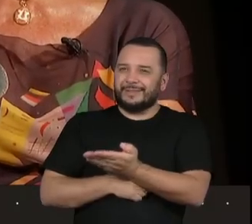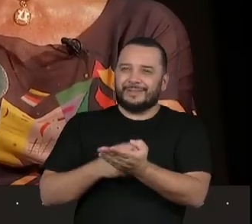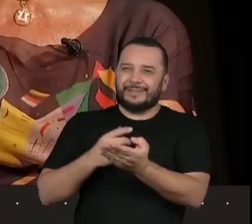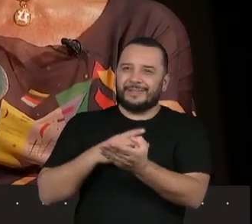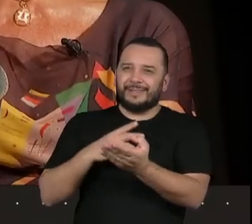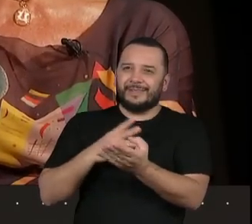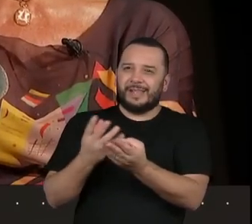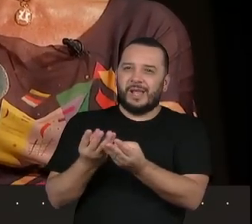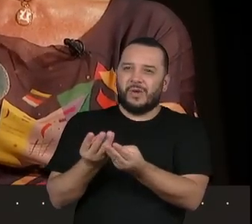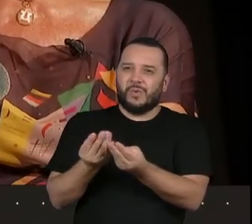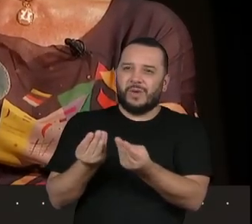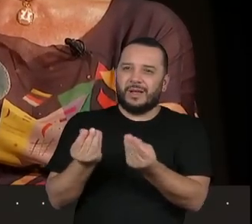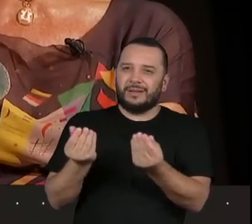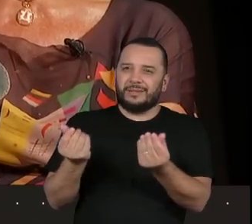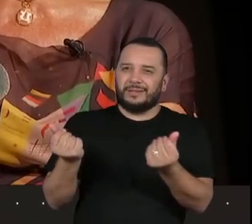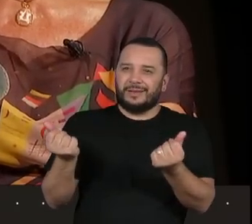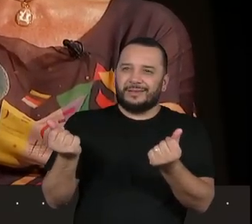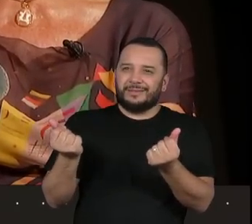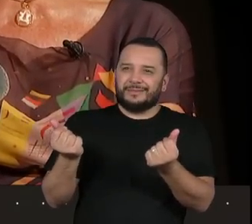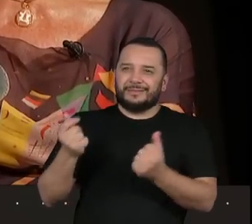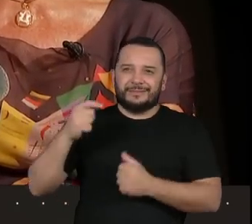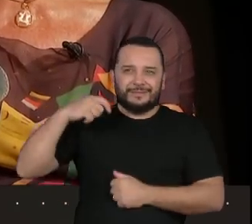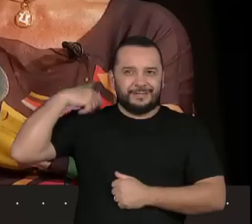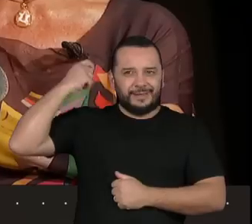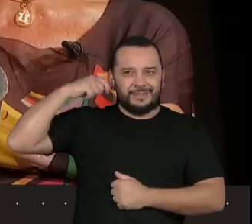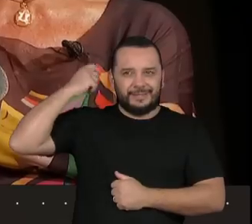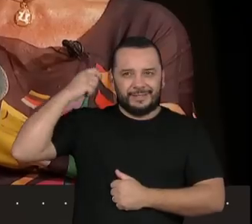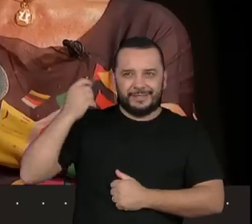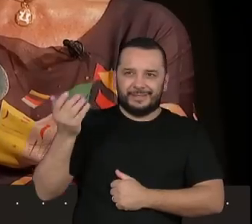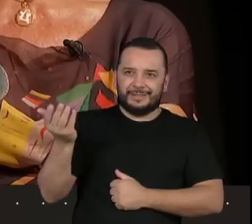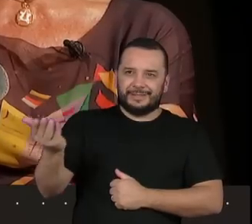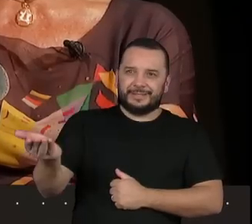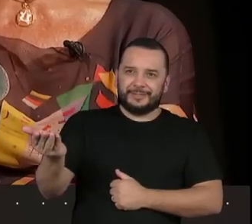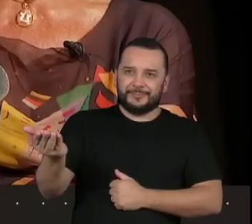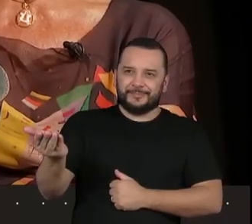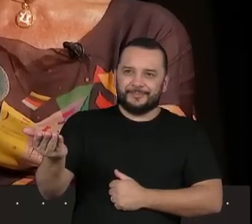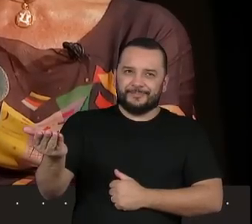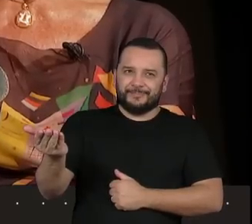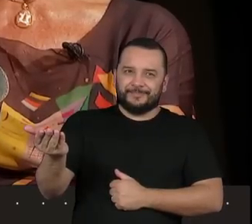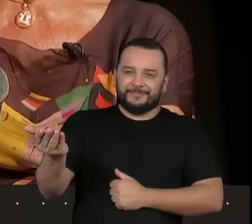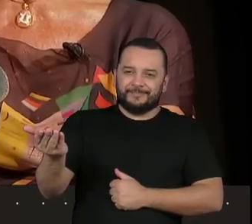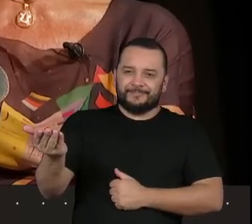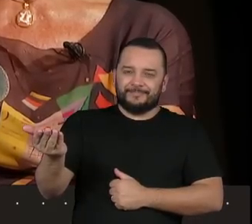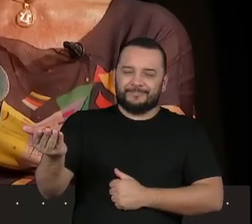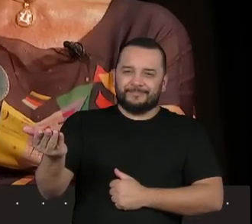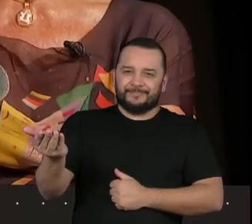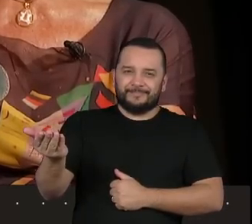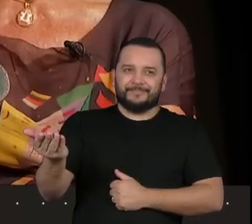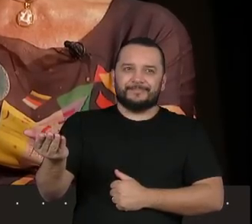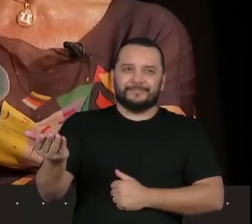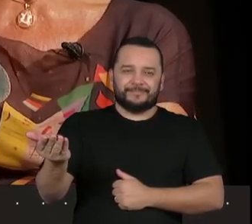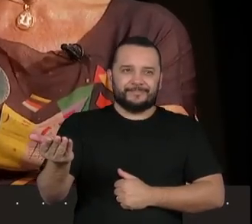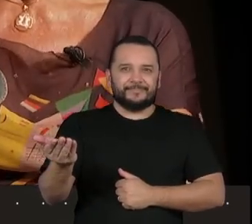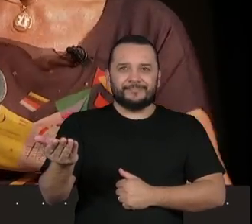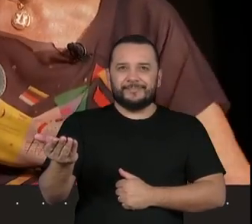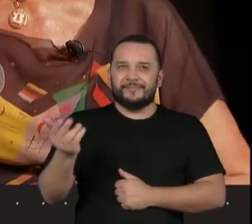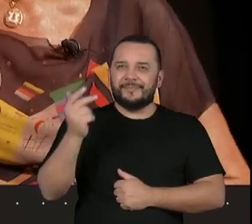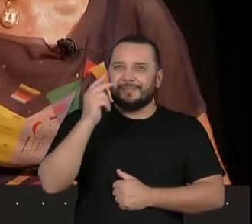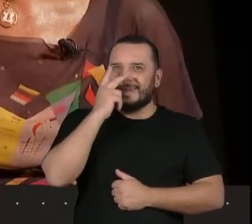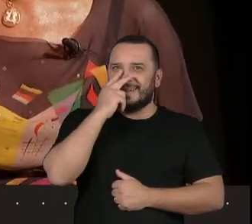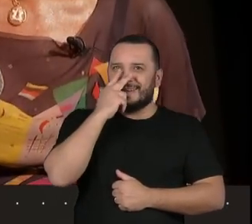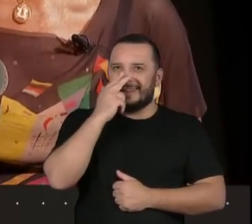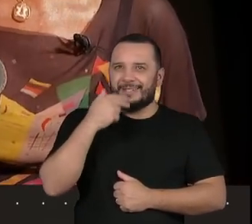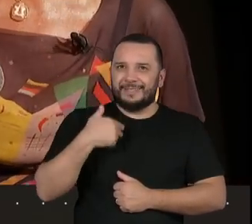qualidades intrínsecas da atriz, que me atraem e me